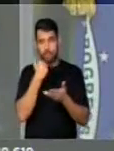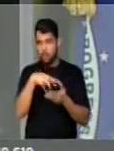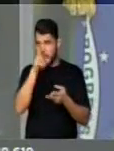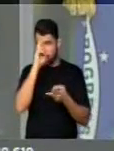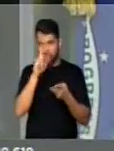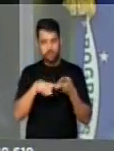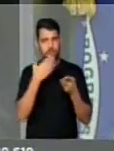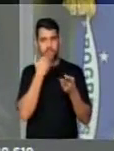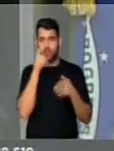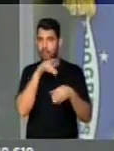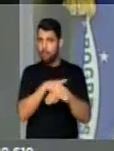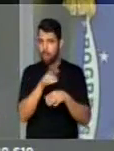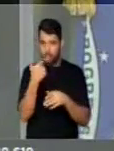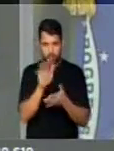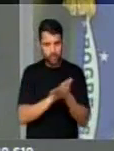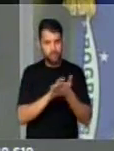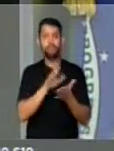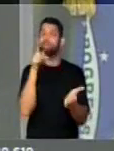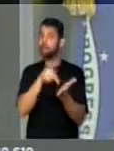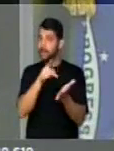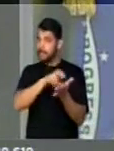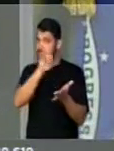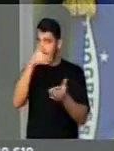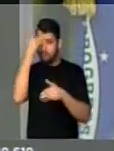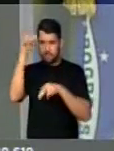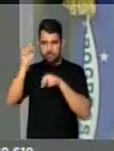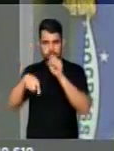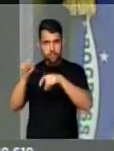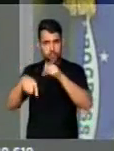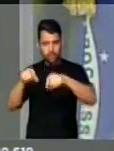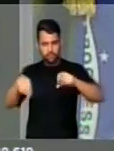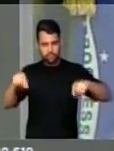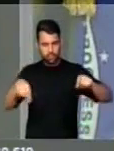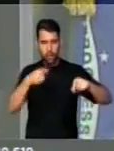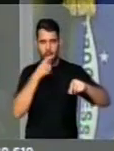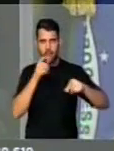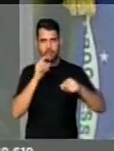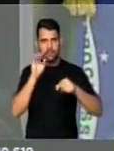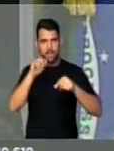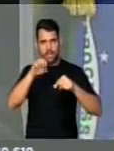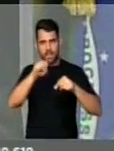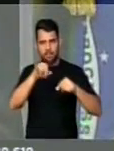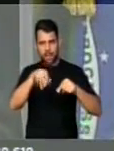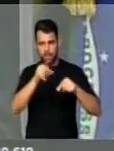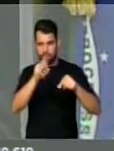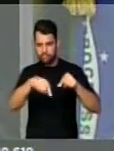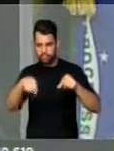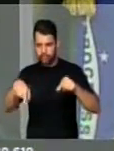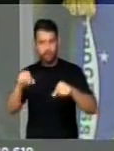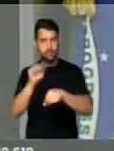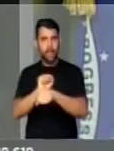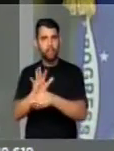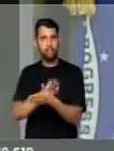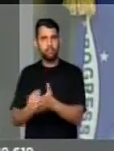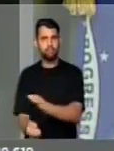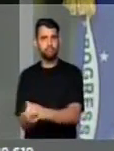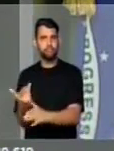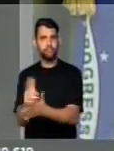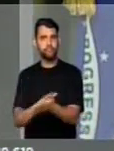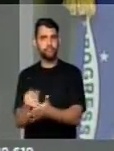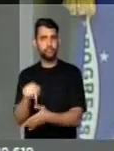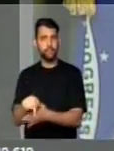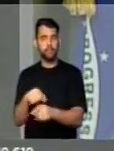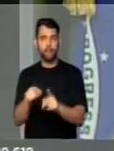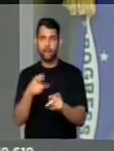e não janta. E é fato, se ninguém colocar a semente à terra, dali não brotará nada. E dizem também os